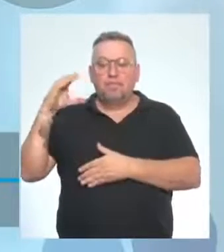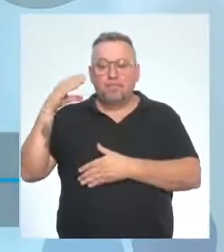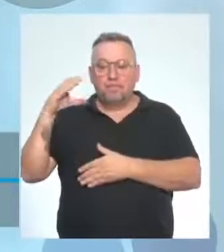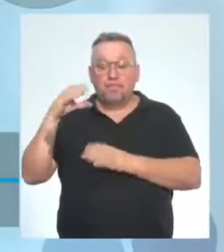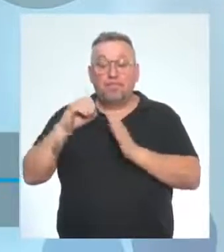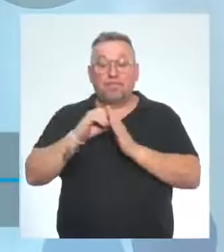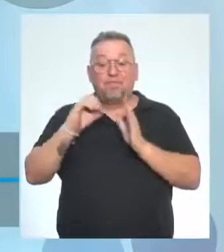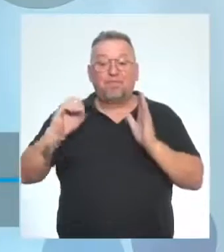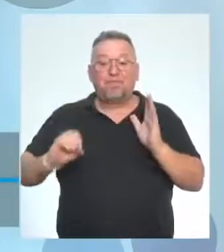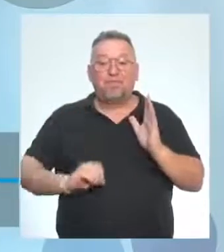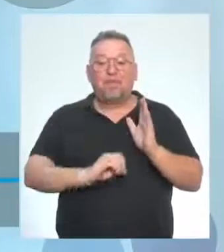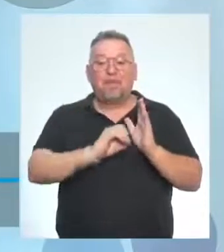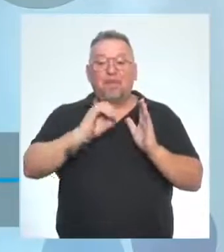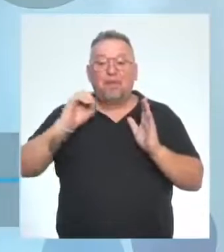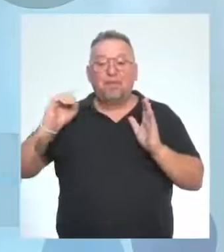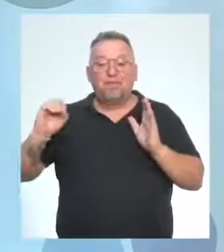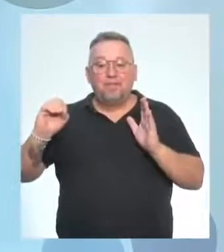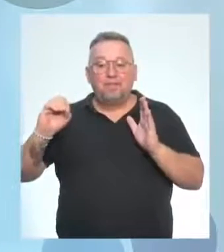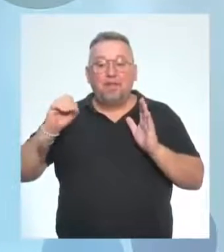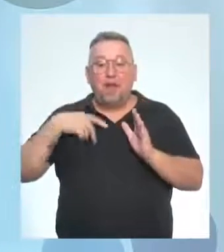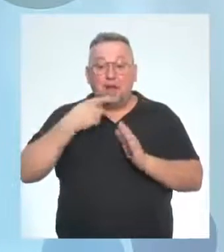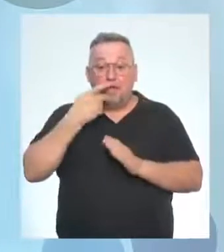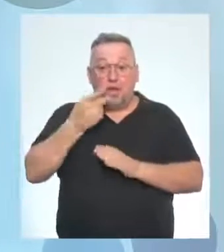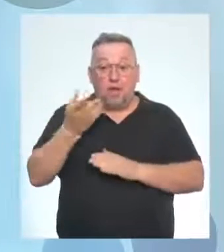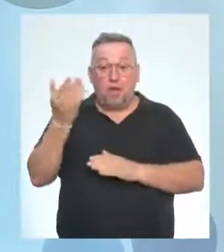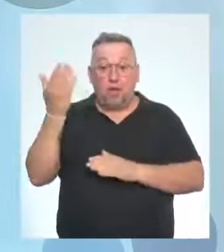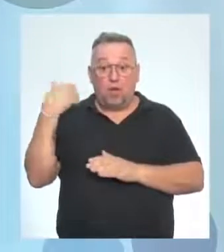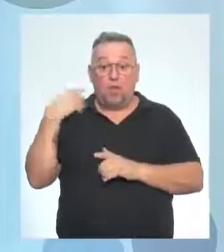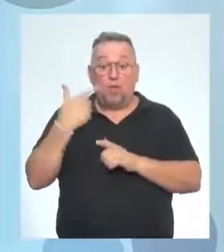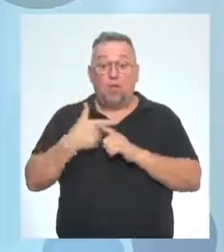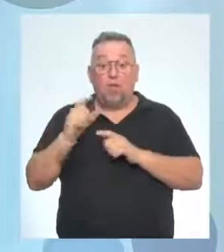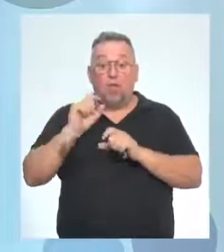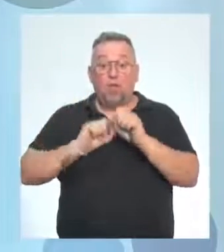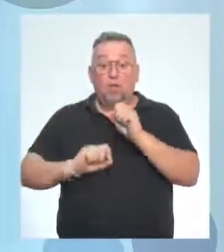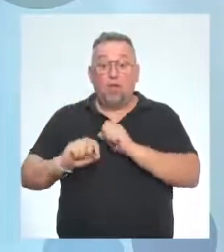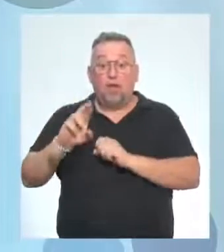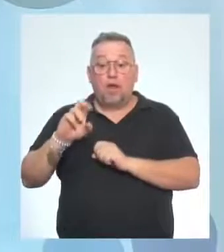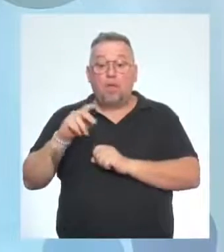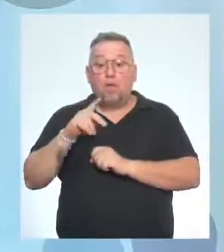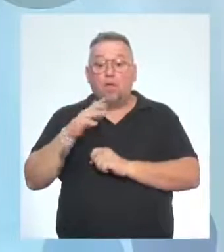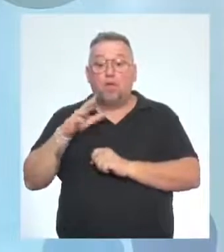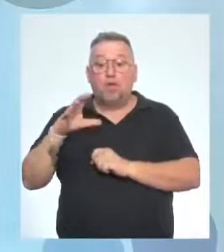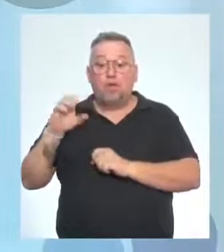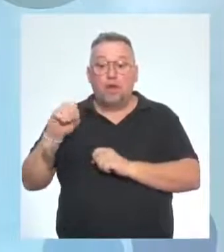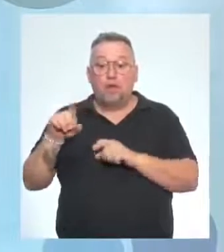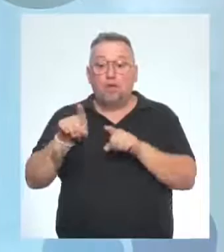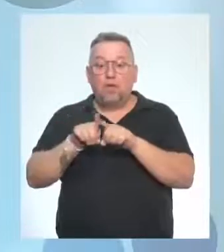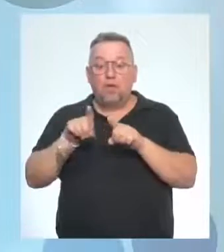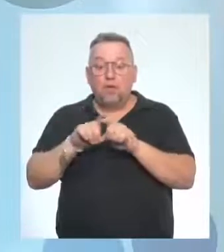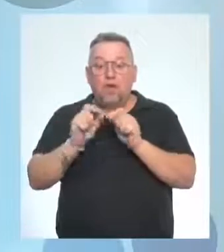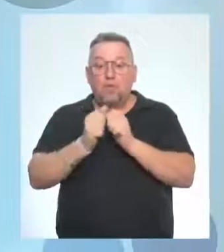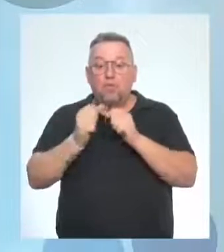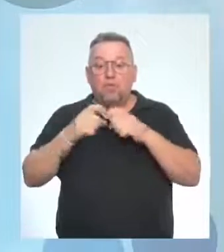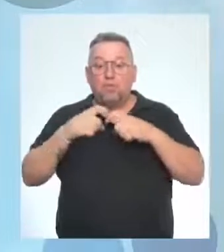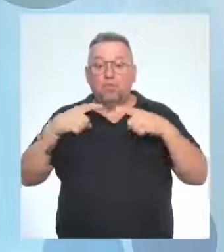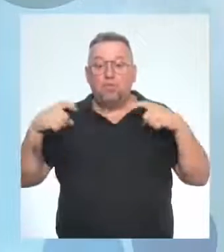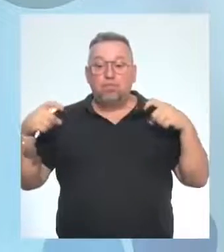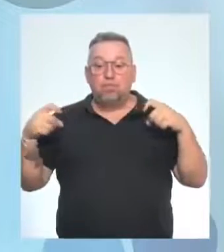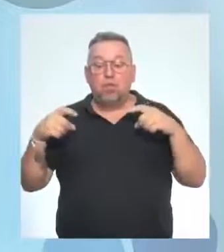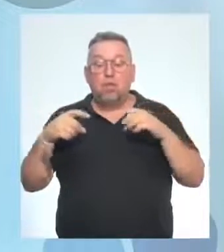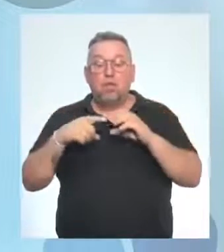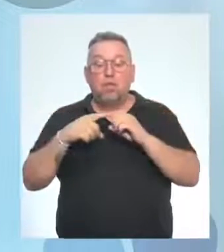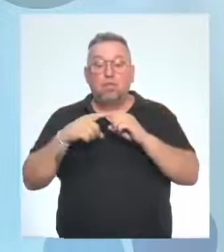de Mídias. Então, a gente vem falando já há algum tempo aí sobre reprodução, falamos sobre reprodução assexuada, falamos sobre